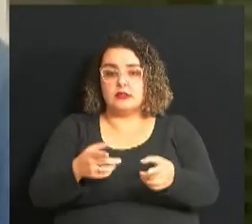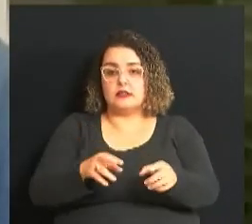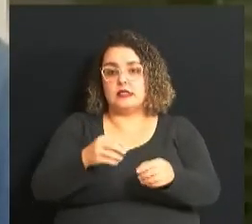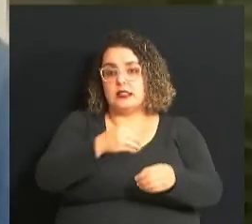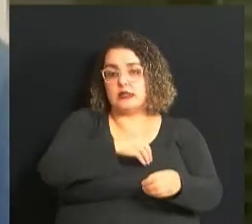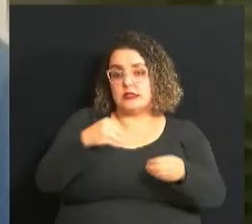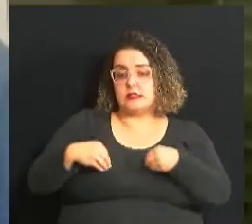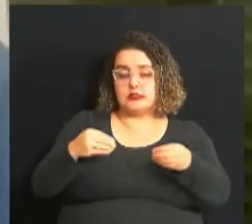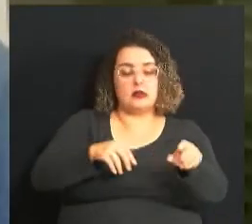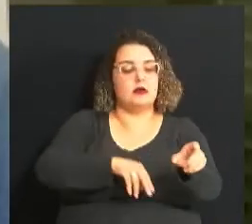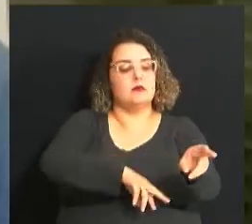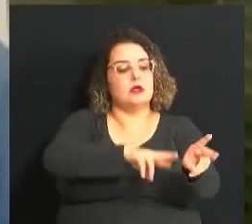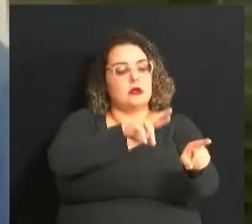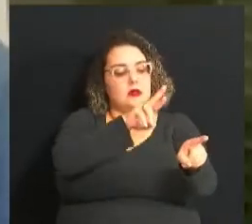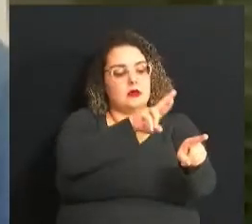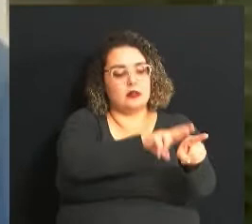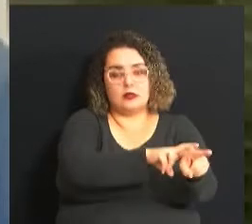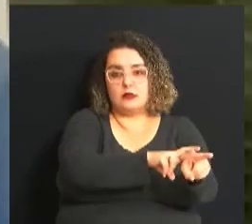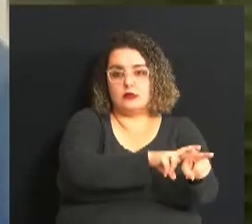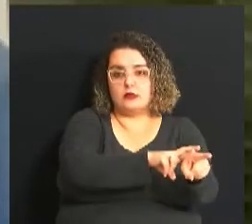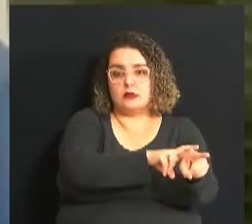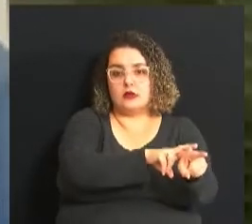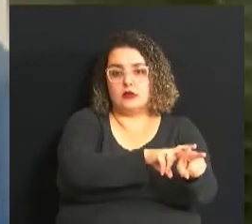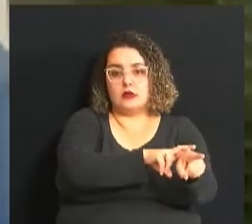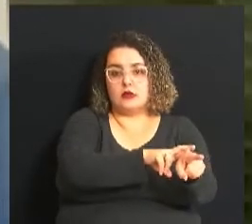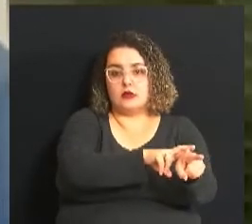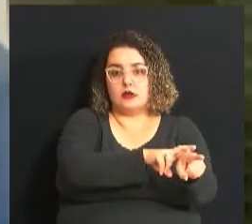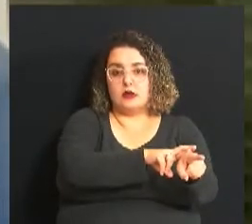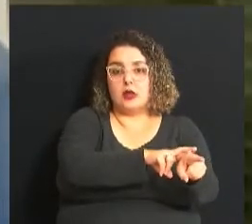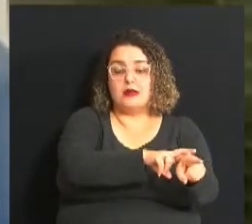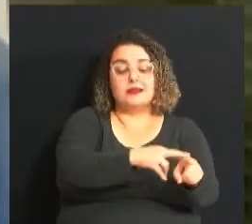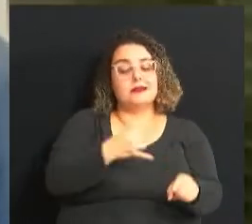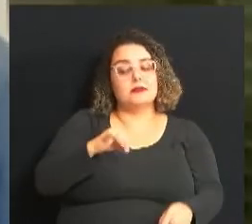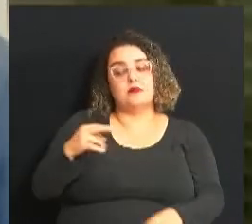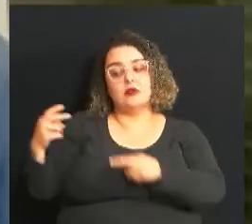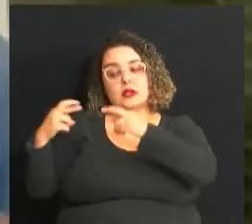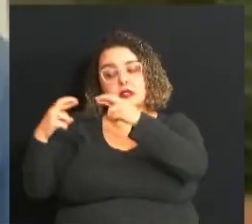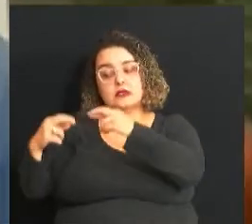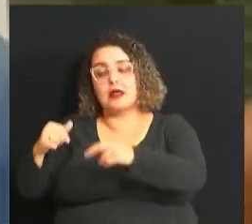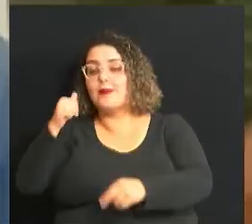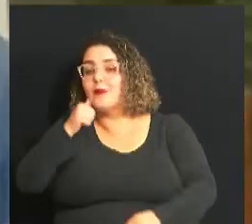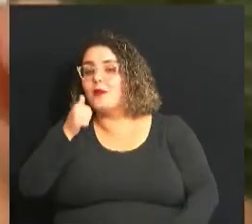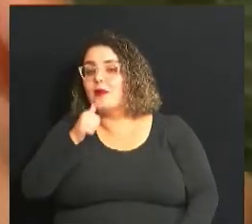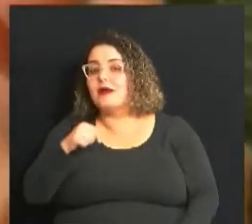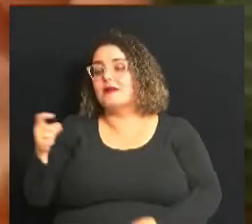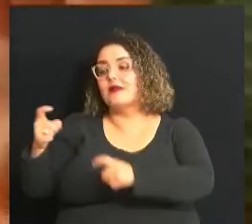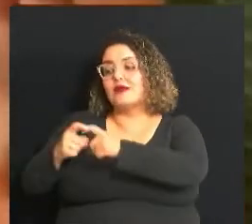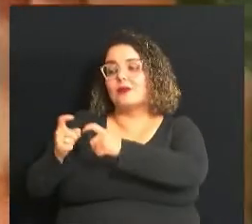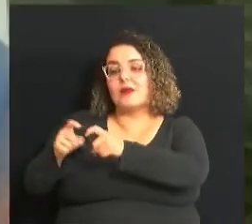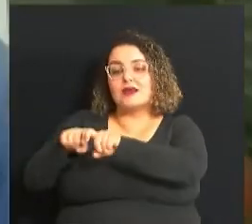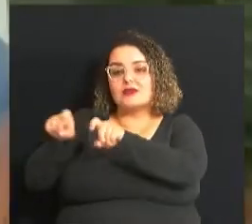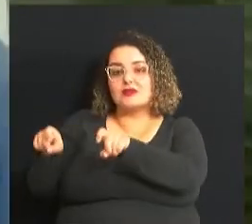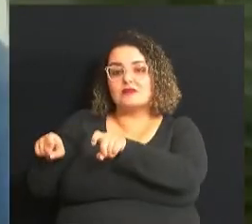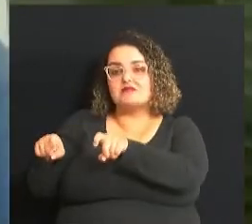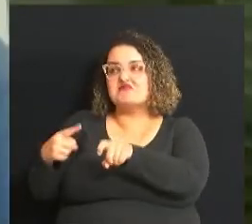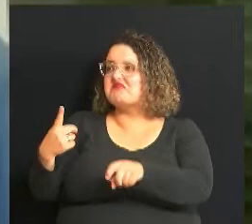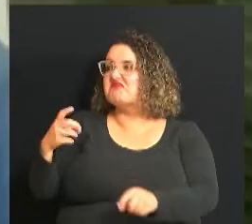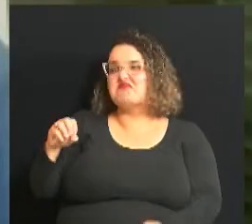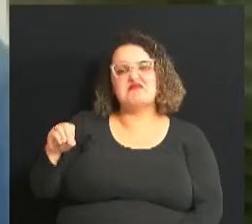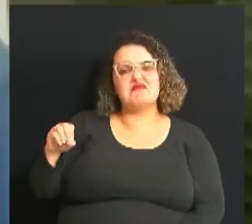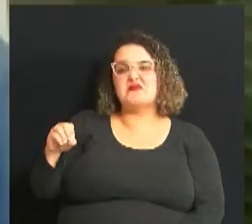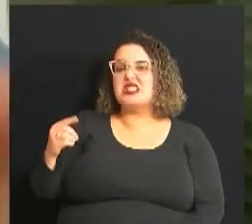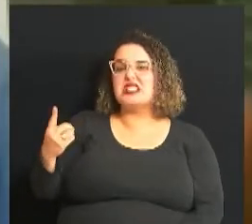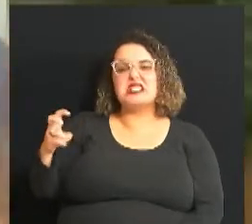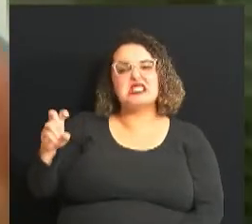mulher, esse índice cai para 10%, 20%, 15%. No ano de 2017,